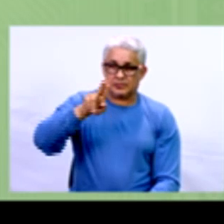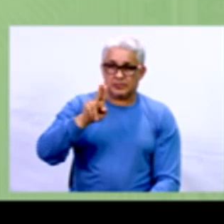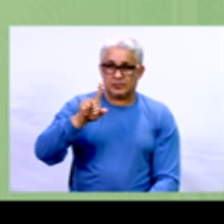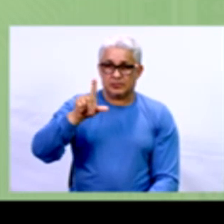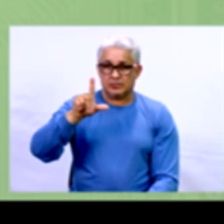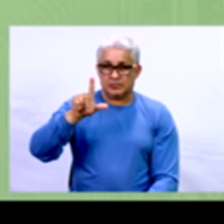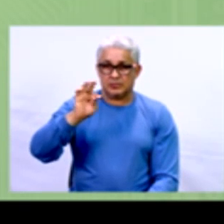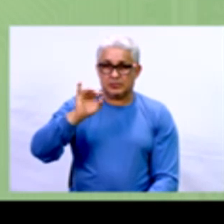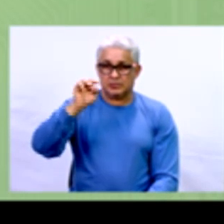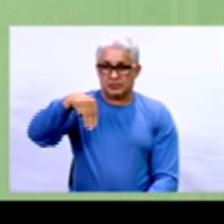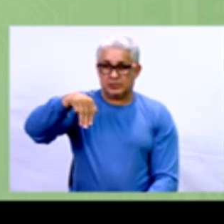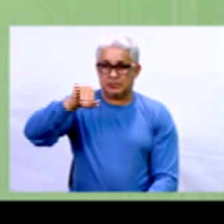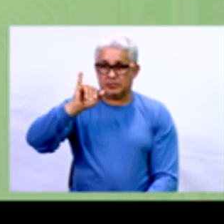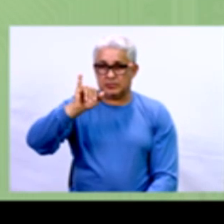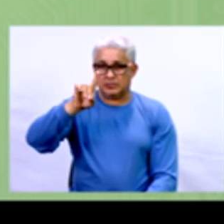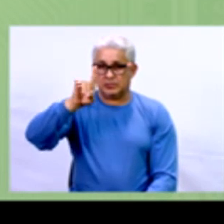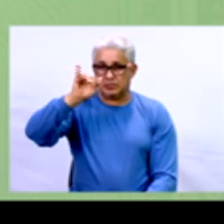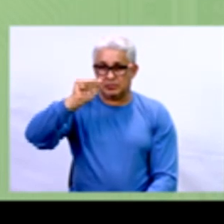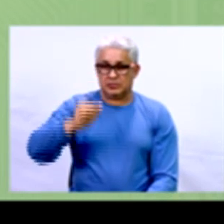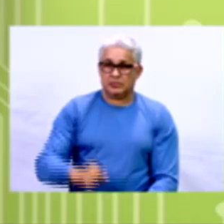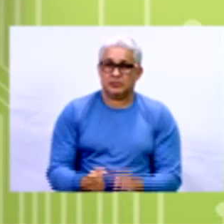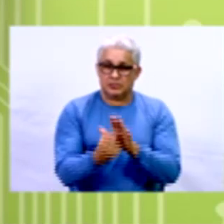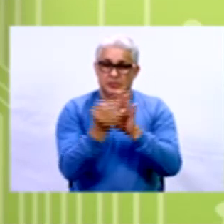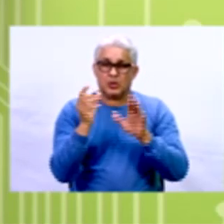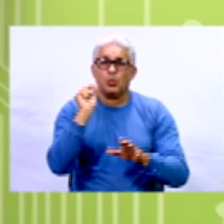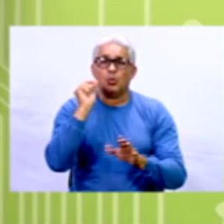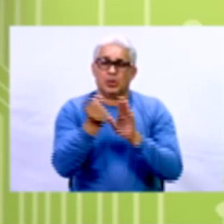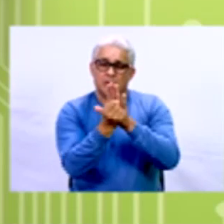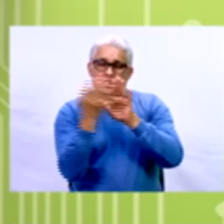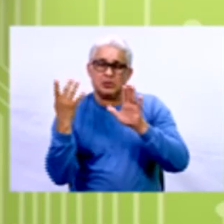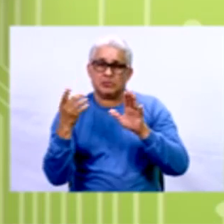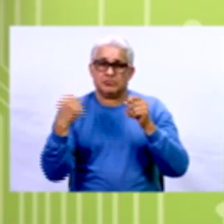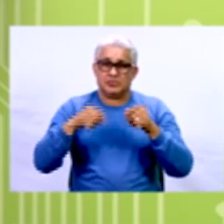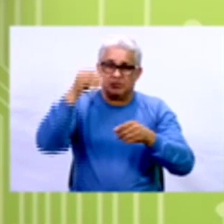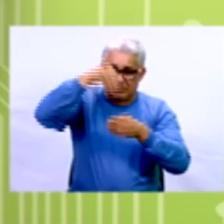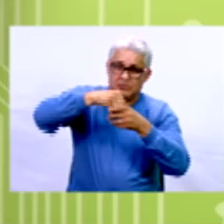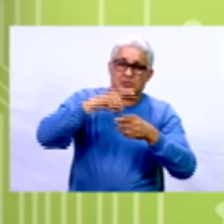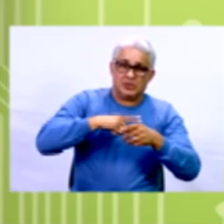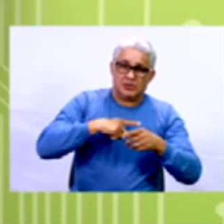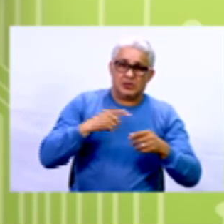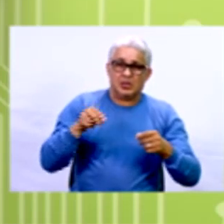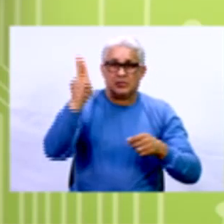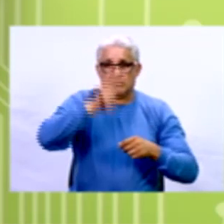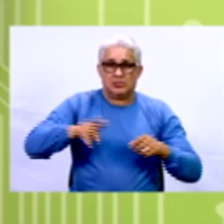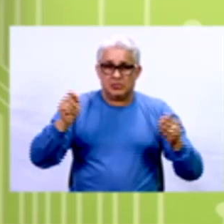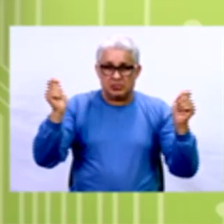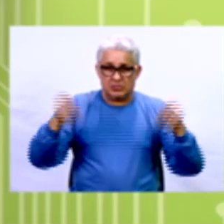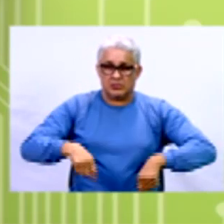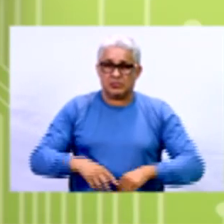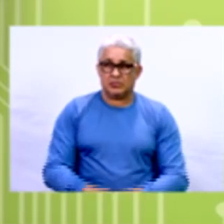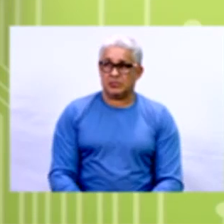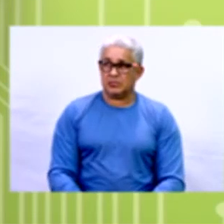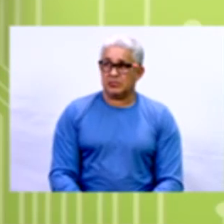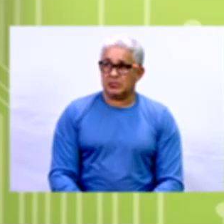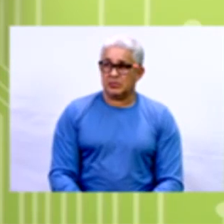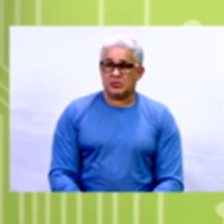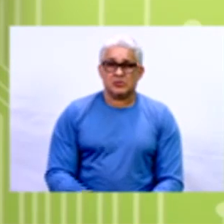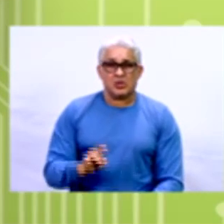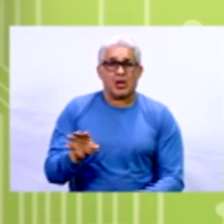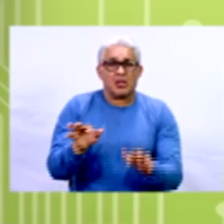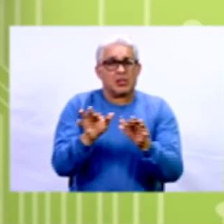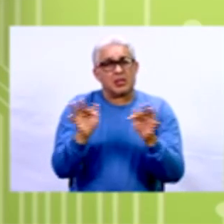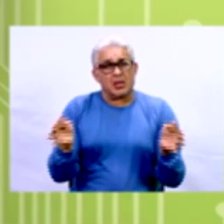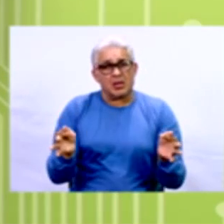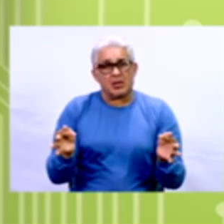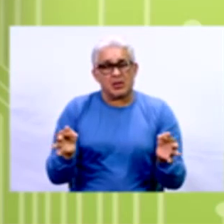uma aplicação. Quer dizer, o que essa aplicação tem que ter para poder usar o recurso multimídia? Não é simplesmente falar